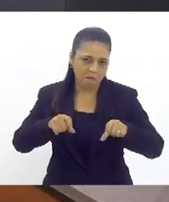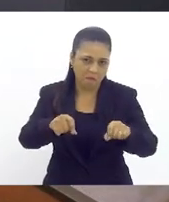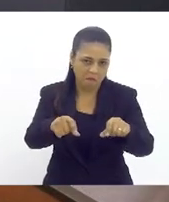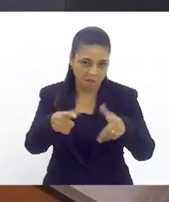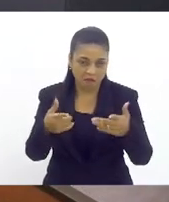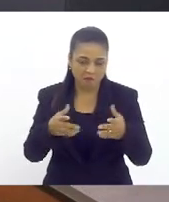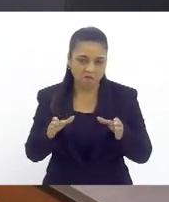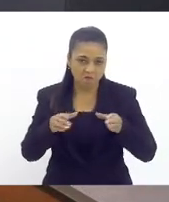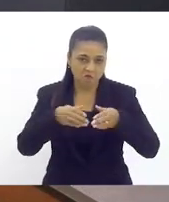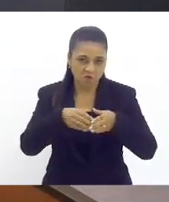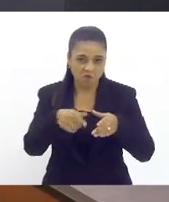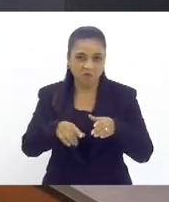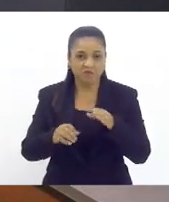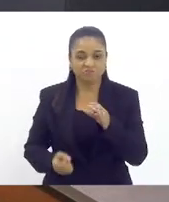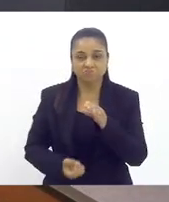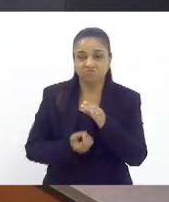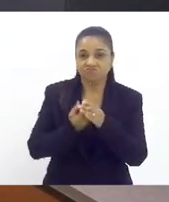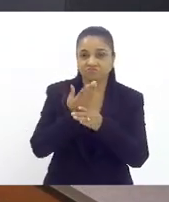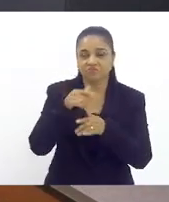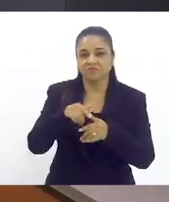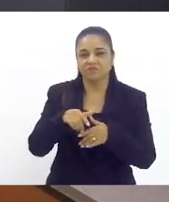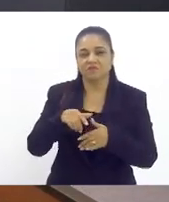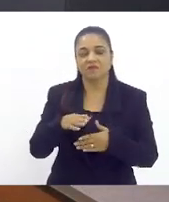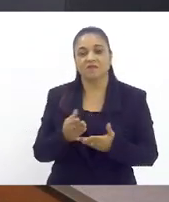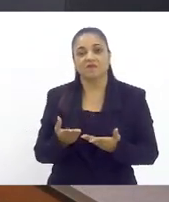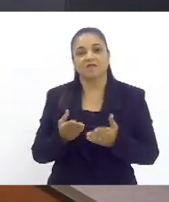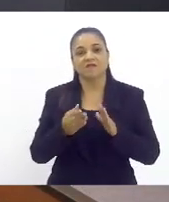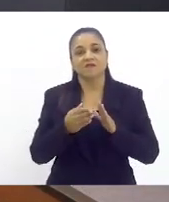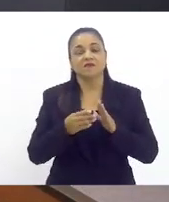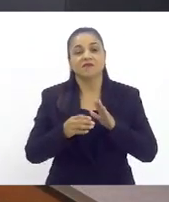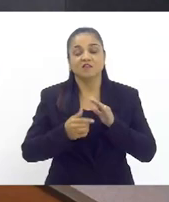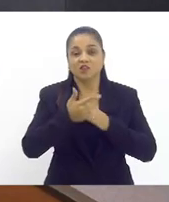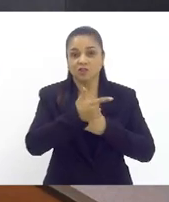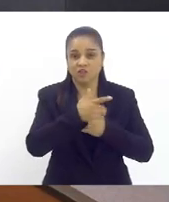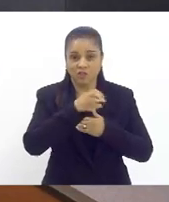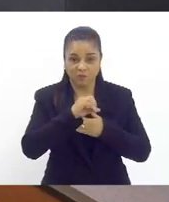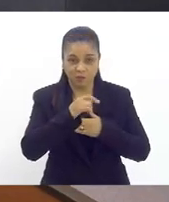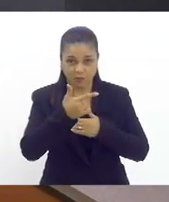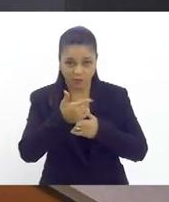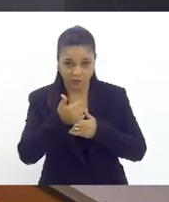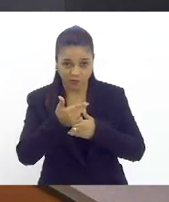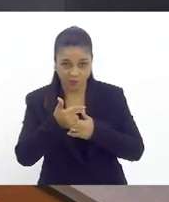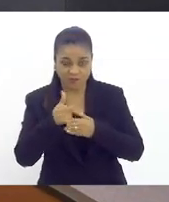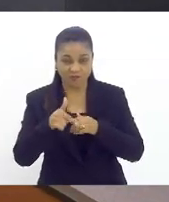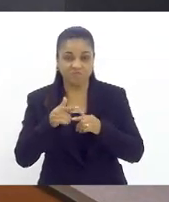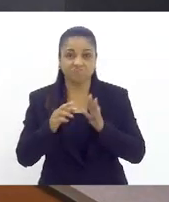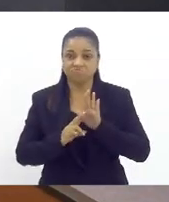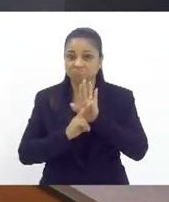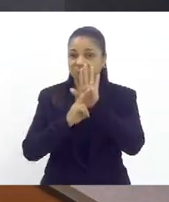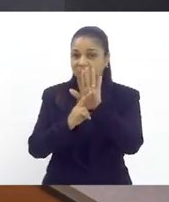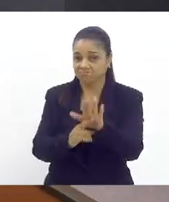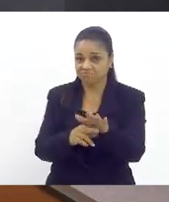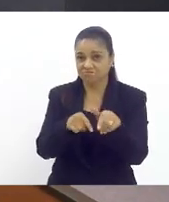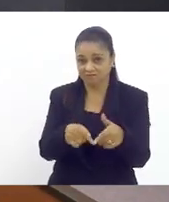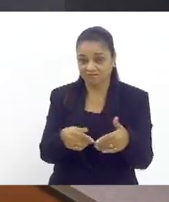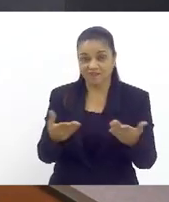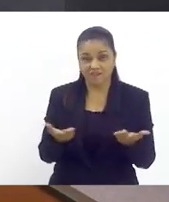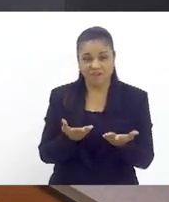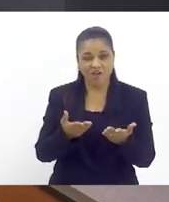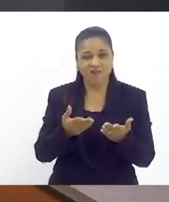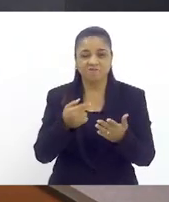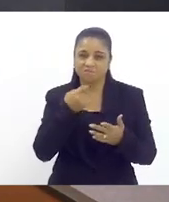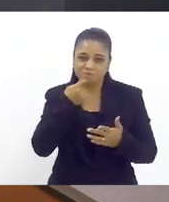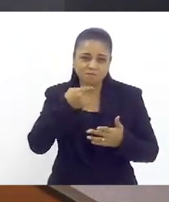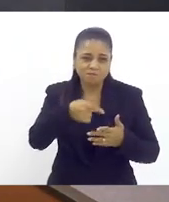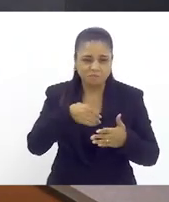foi criada em 2012 e vem buscando esse protagonismo recentemente a gente